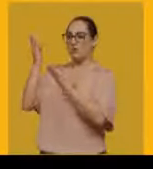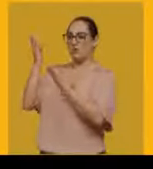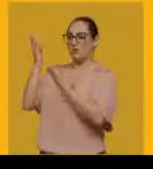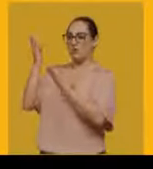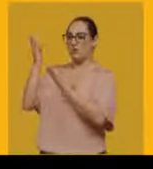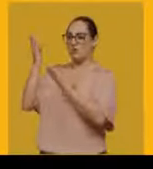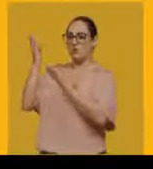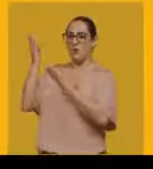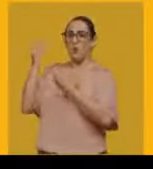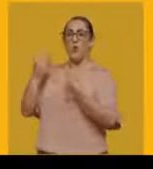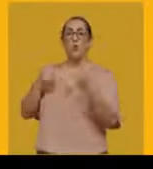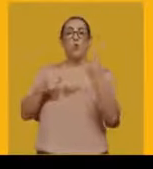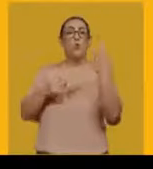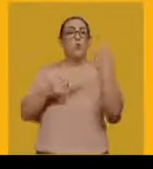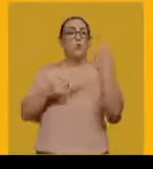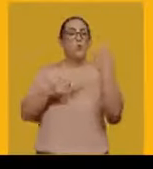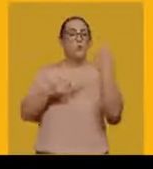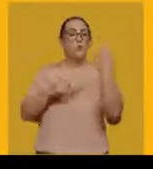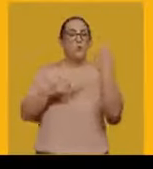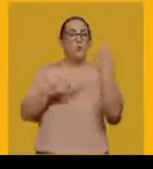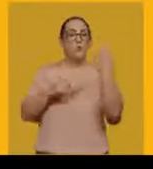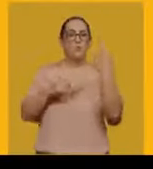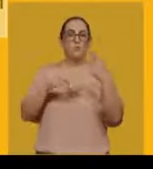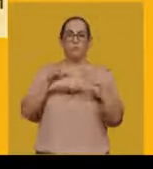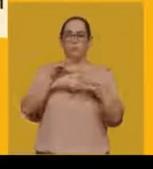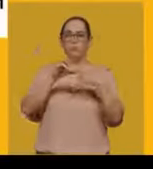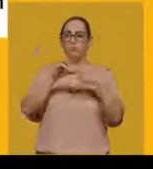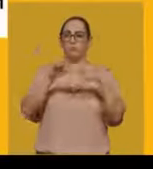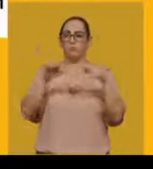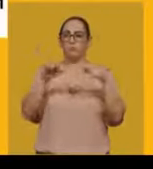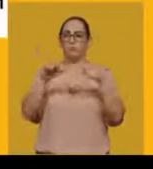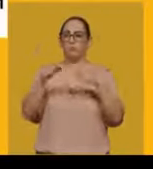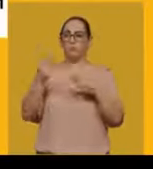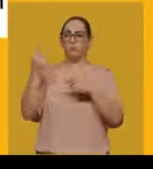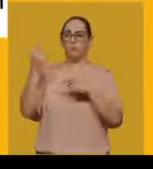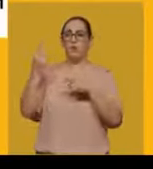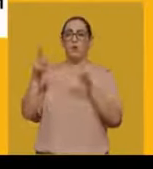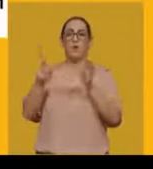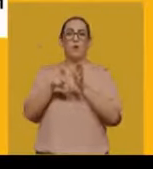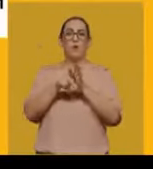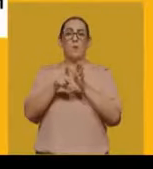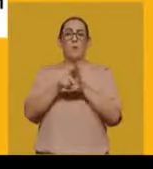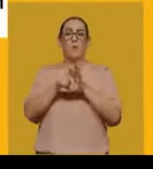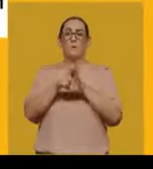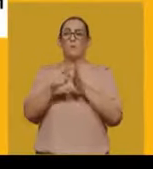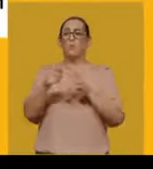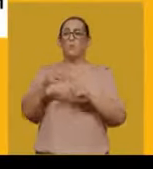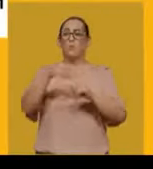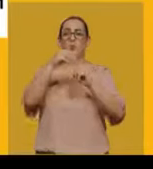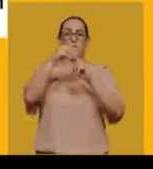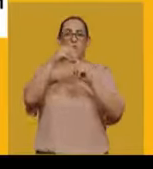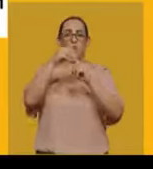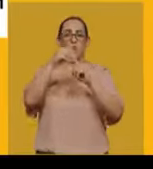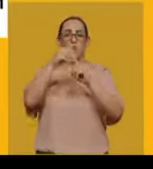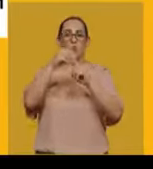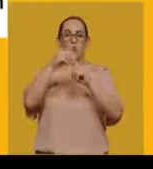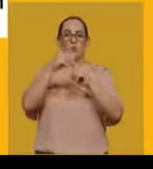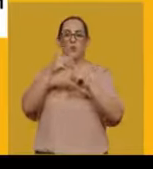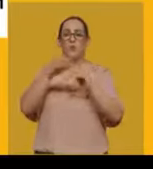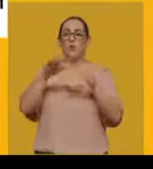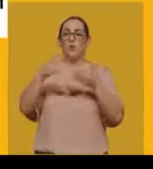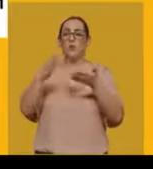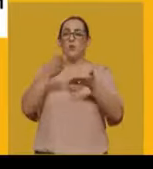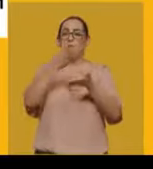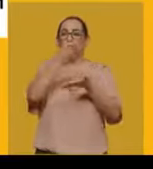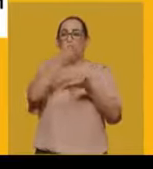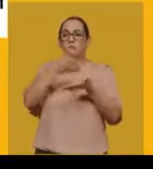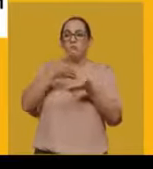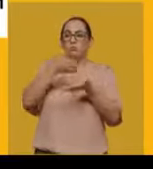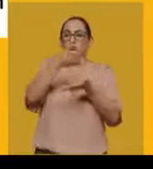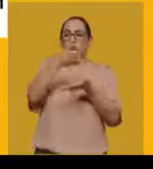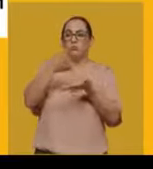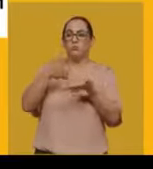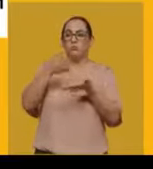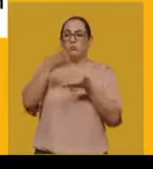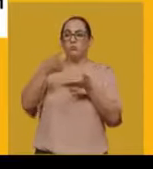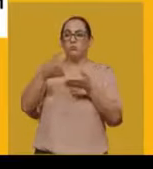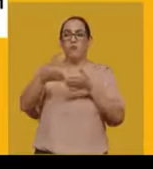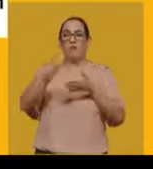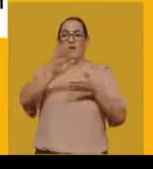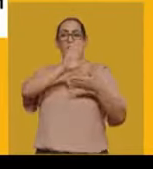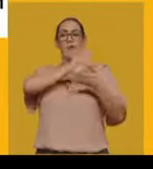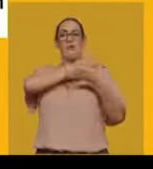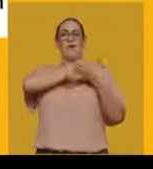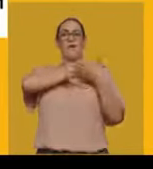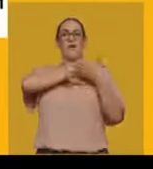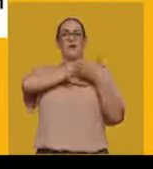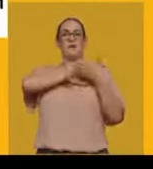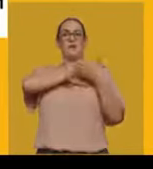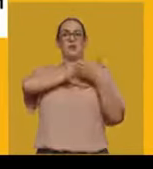eu indico um plano. Quando eu tenho esse rachurado, eu indico atrás do plano. E quando eu tenho